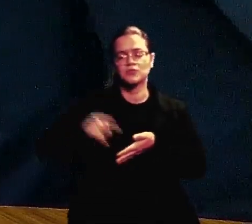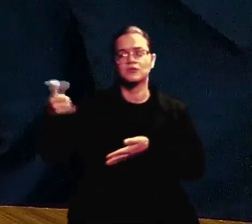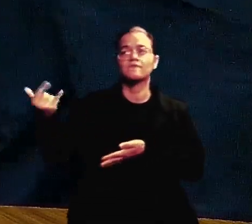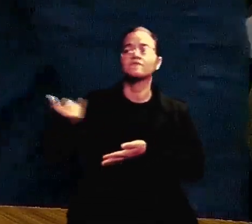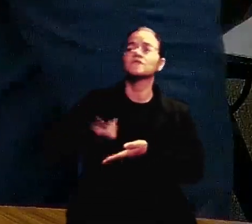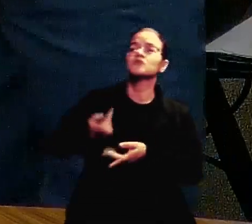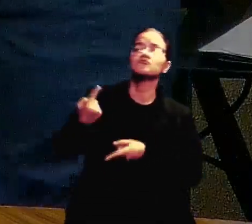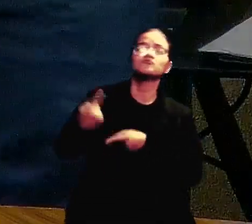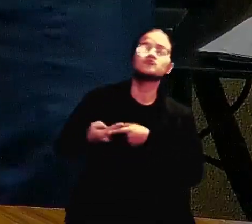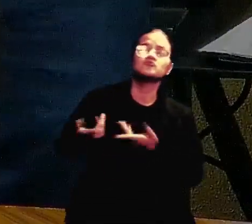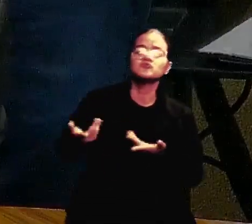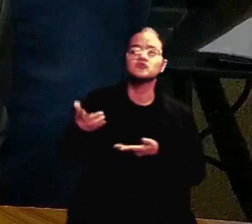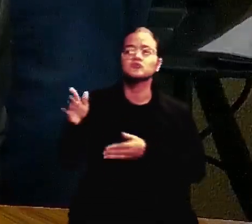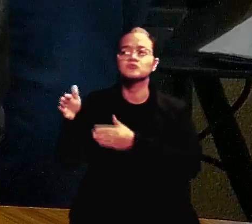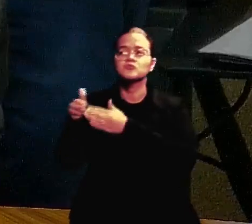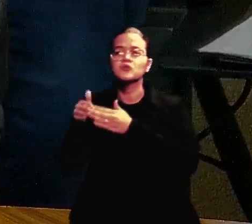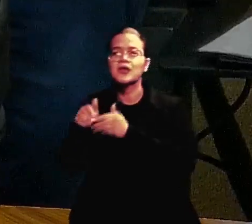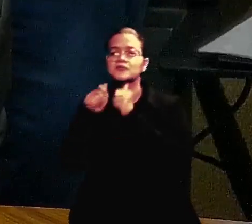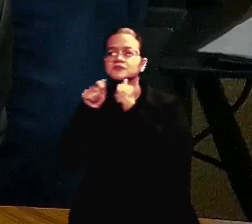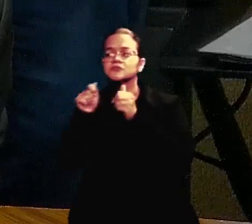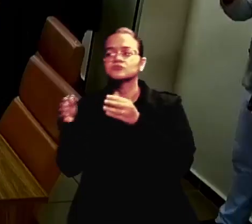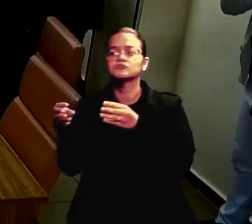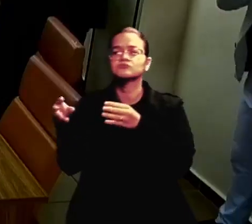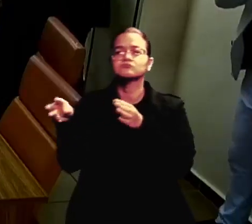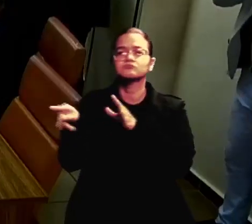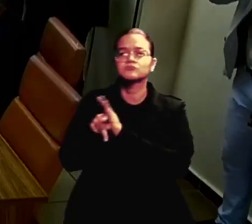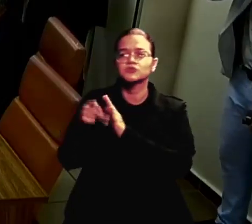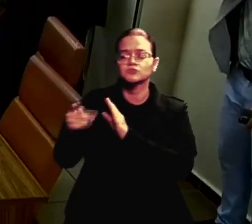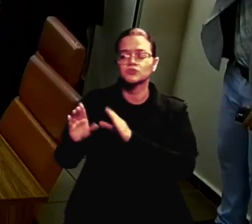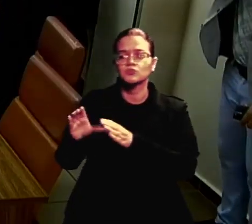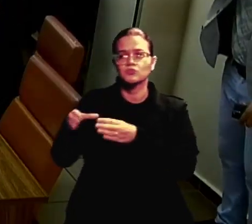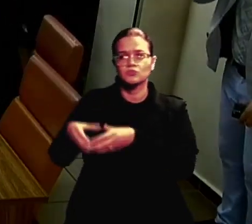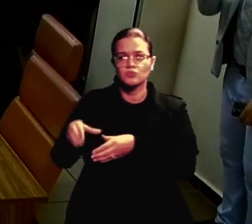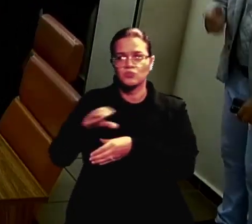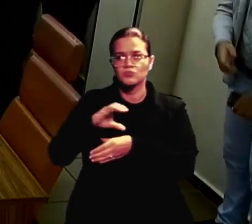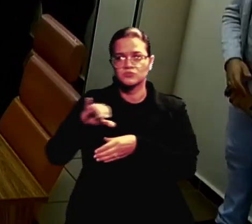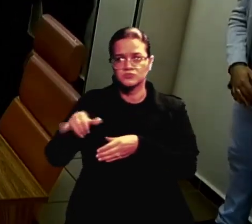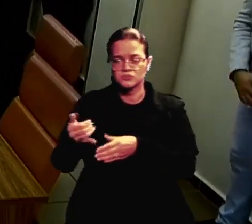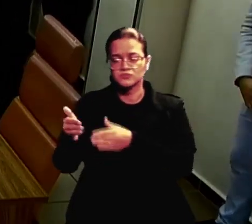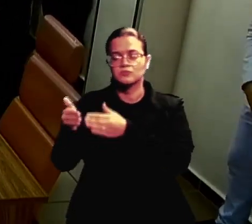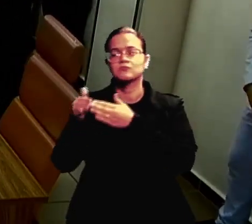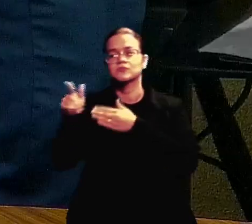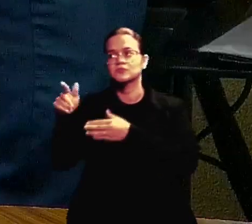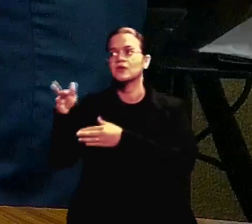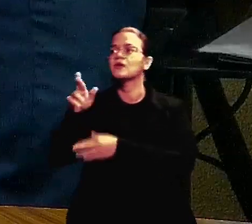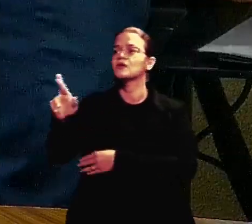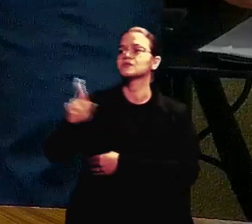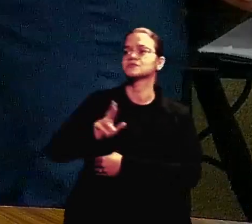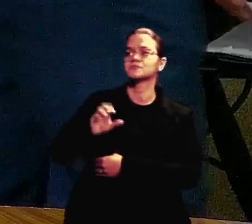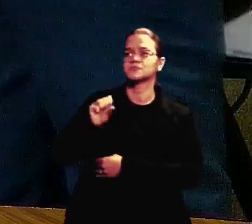nos informar. Eu vou pedir à assessoria da comissão que possa fazer esse pedido de diligência.